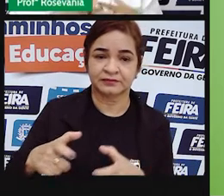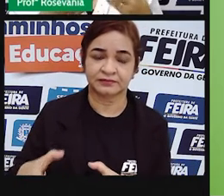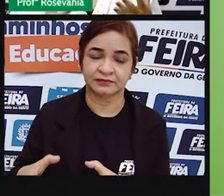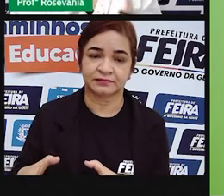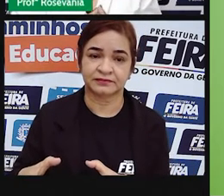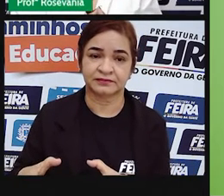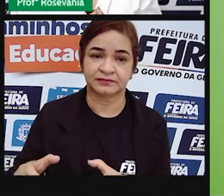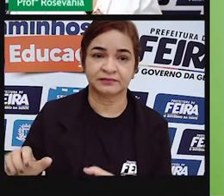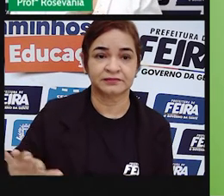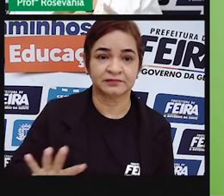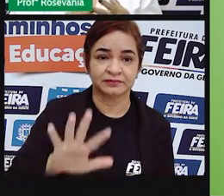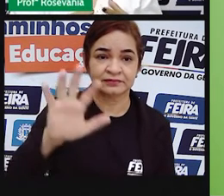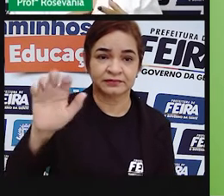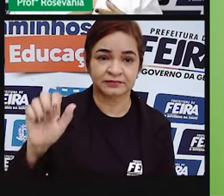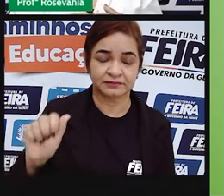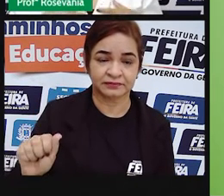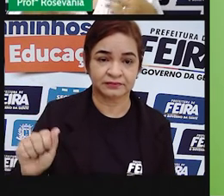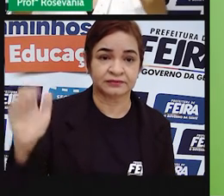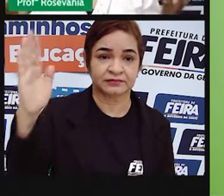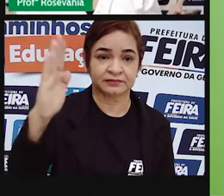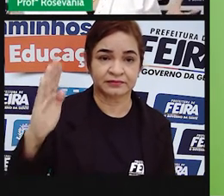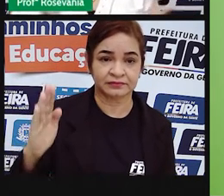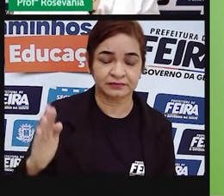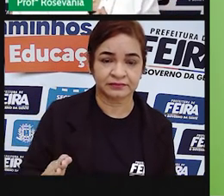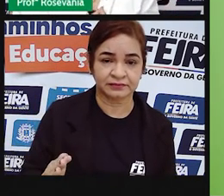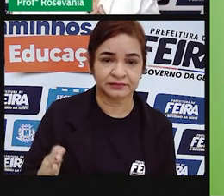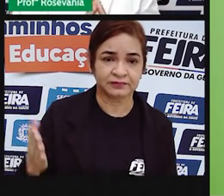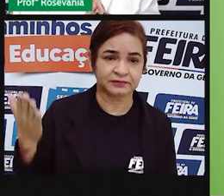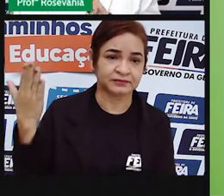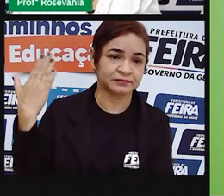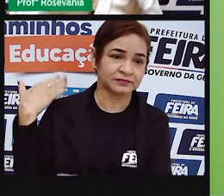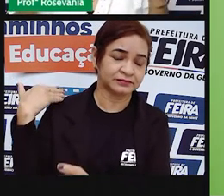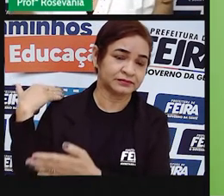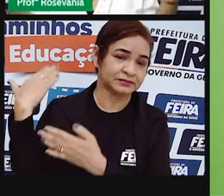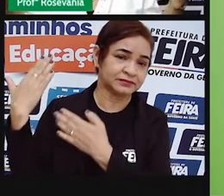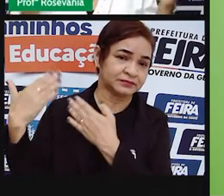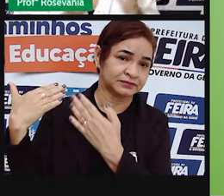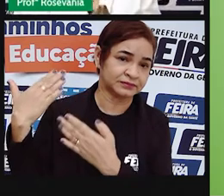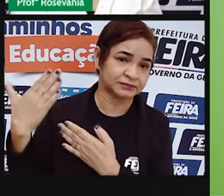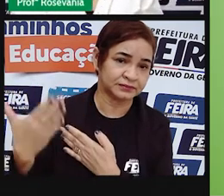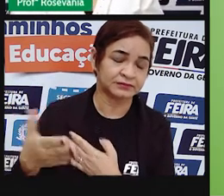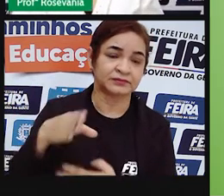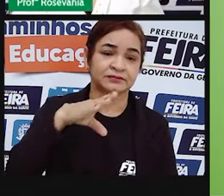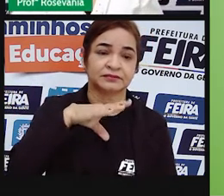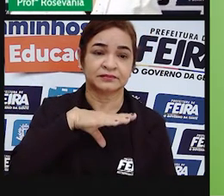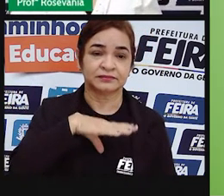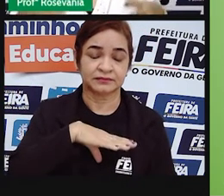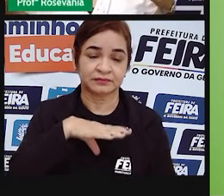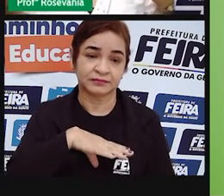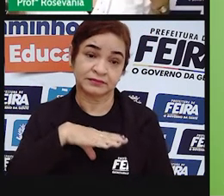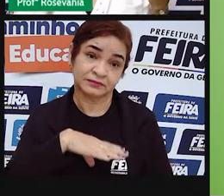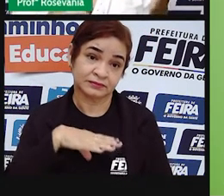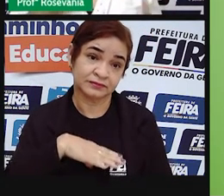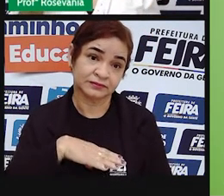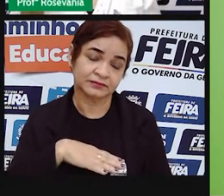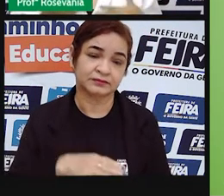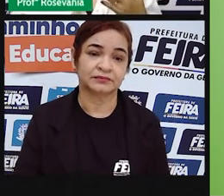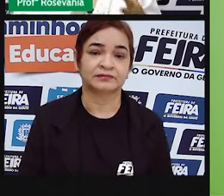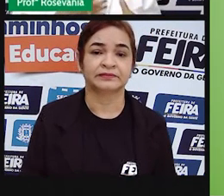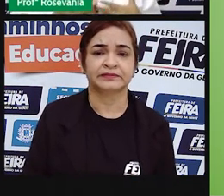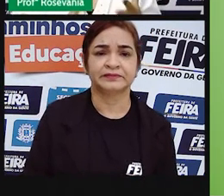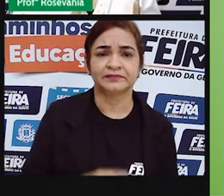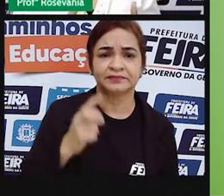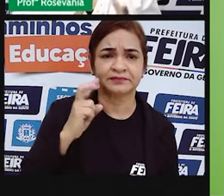que a gente sabe né que é deixa o processo de descobrimento né no famoso descobrimento do Brasil que a gente